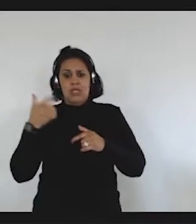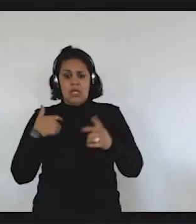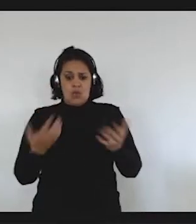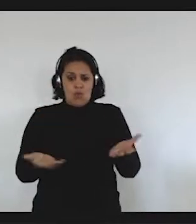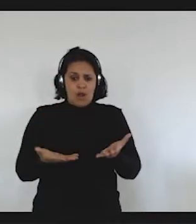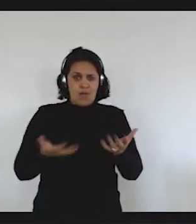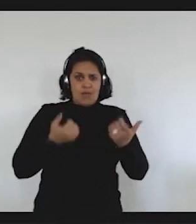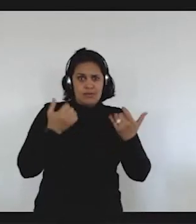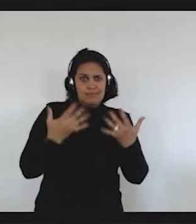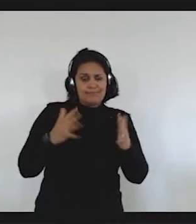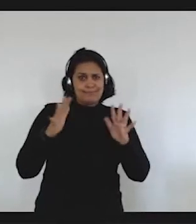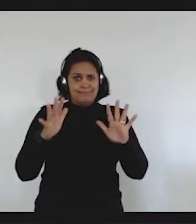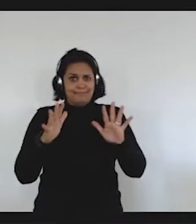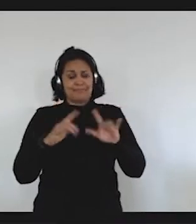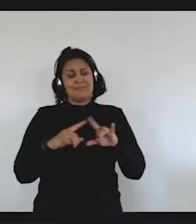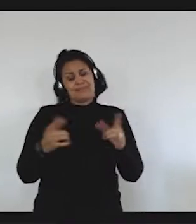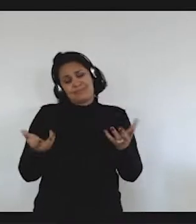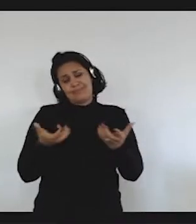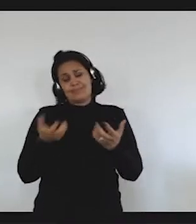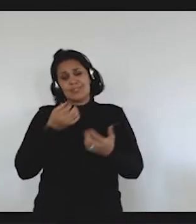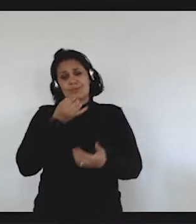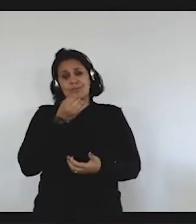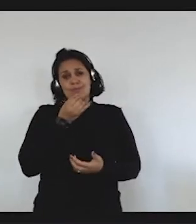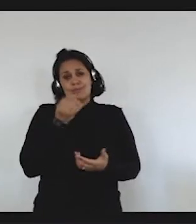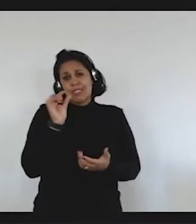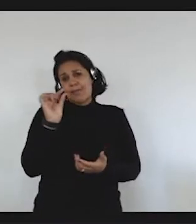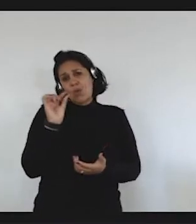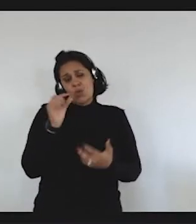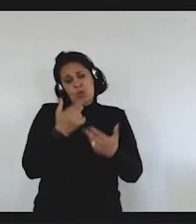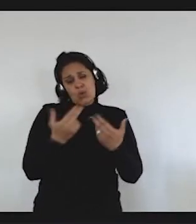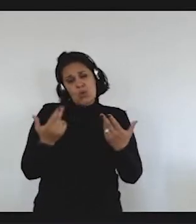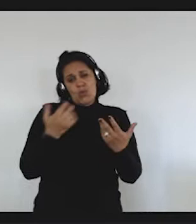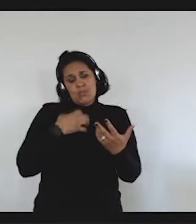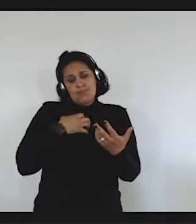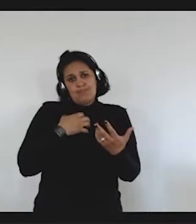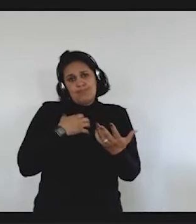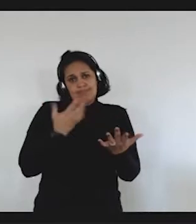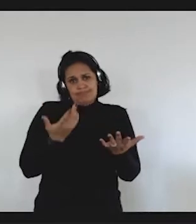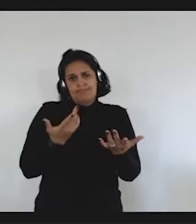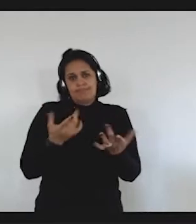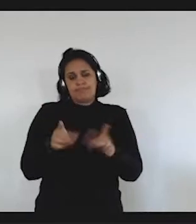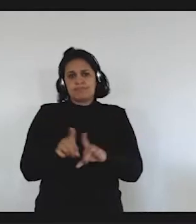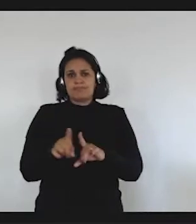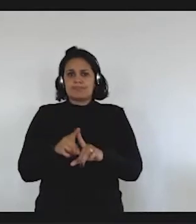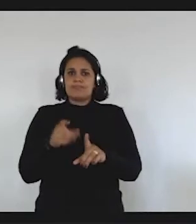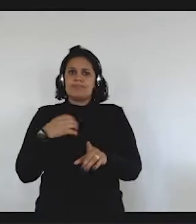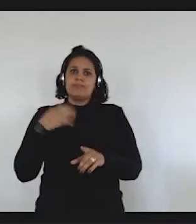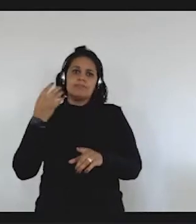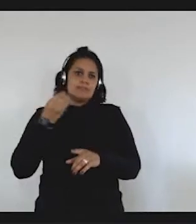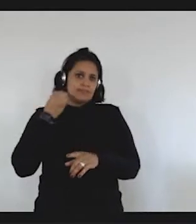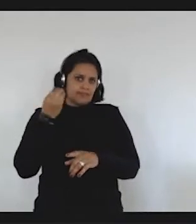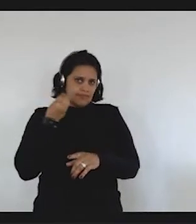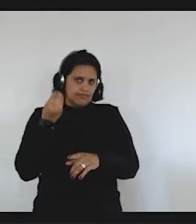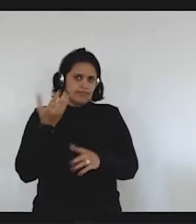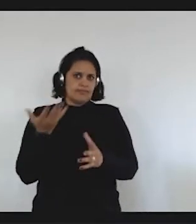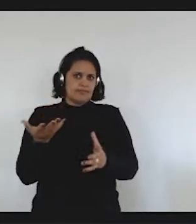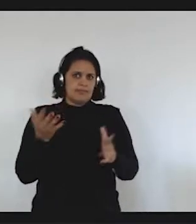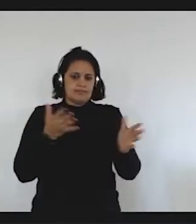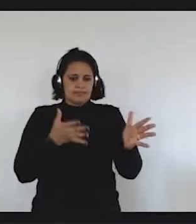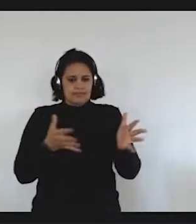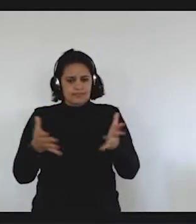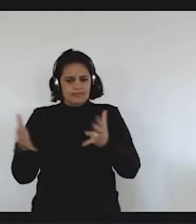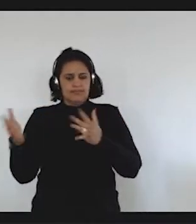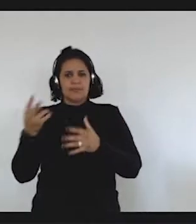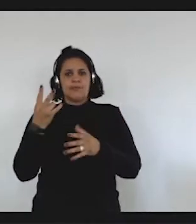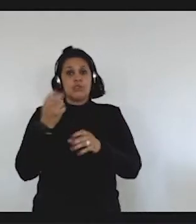aqui trazer um pouco da nossa impressão, um pouco daquilo que a gente vive diariamente durante esses 20 anos